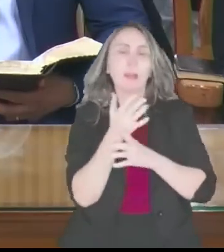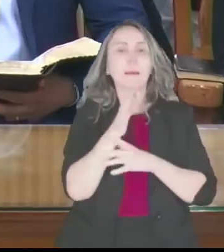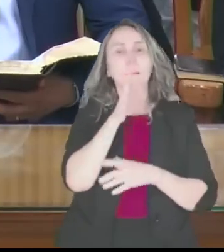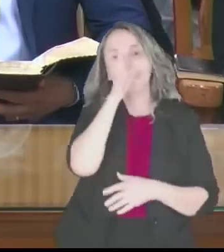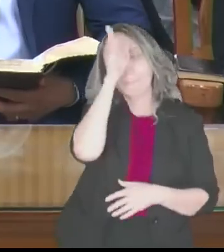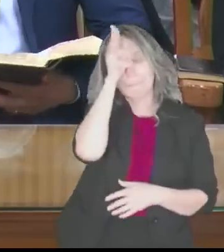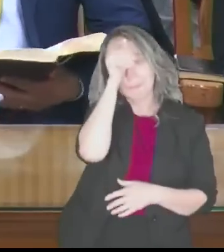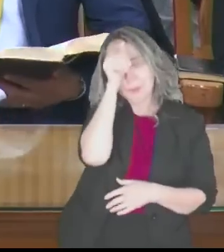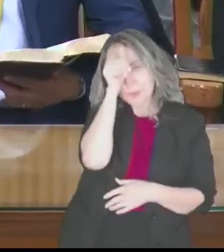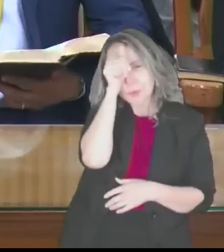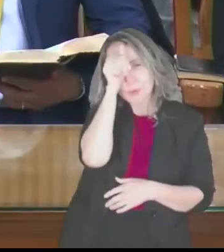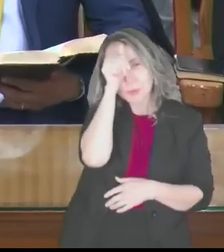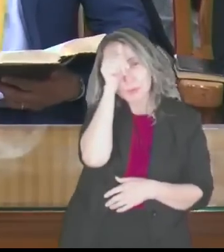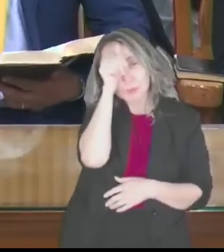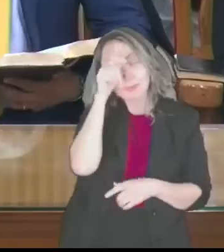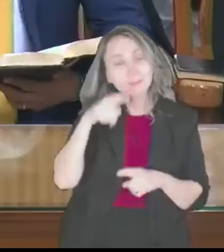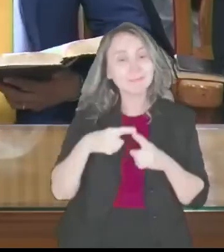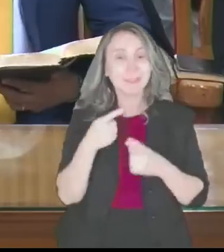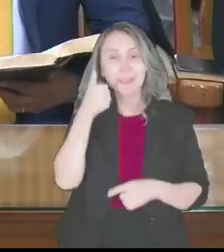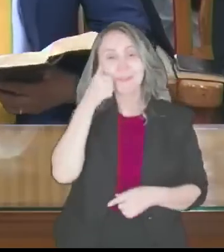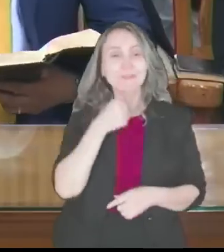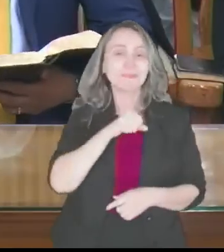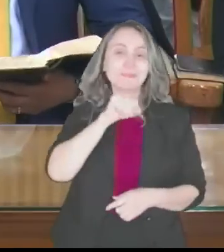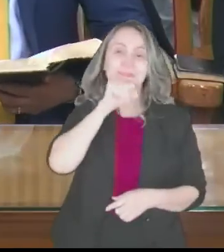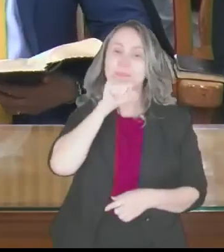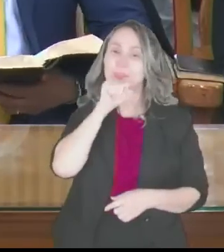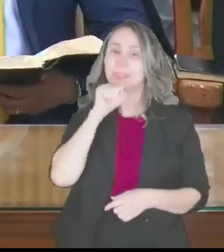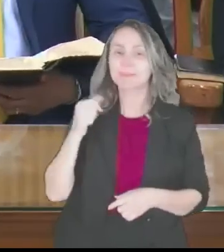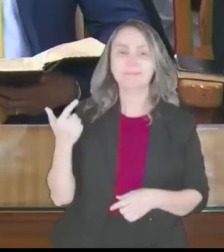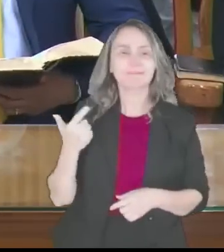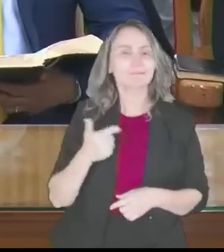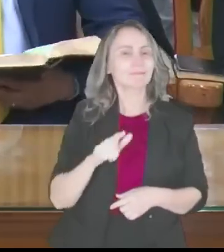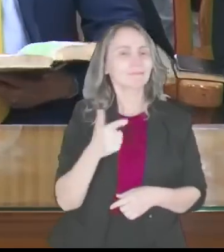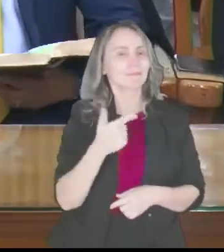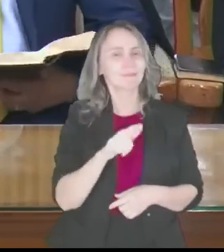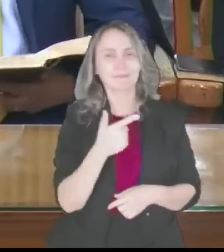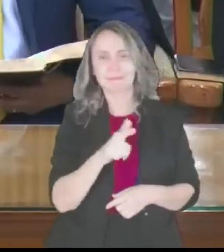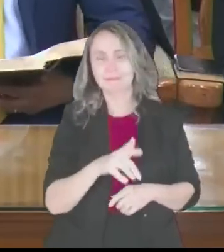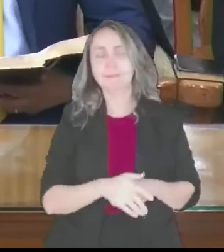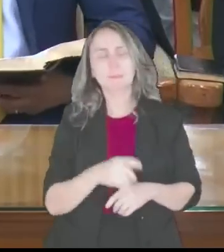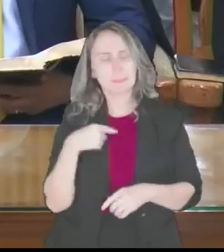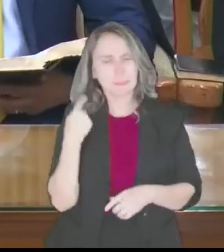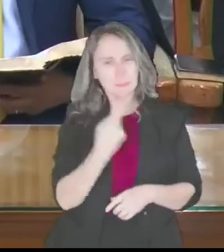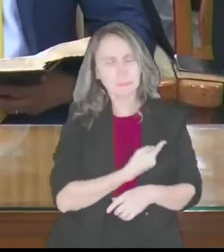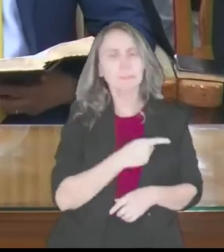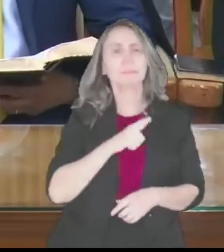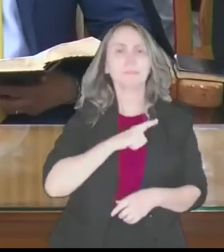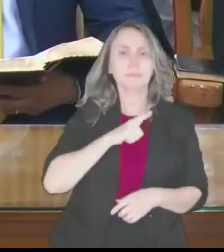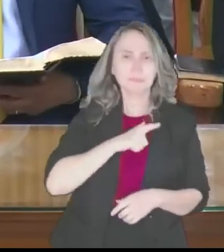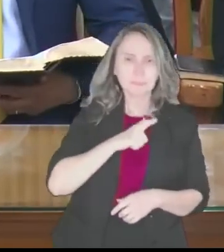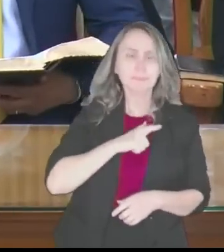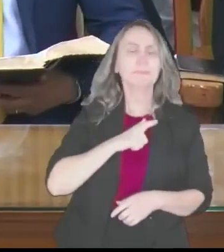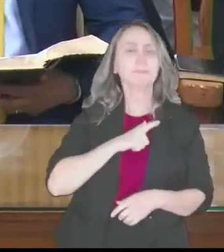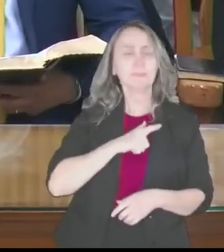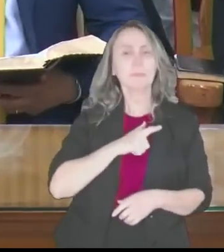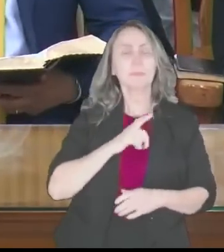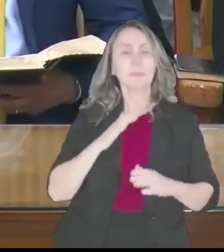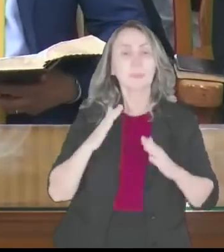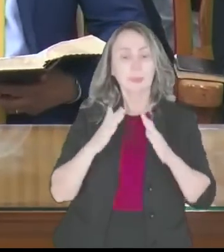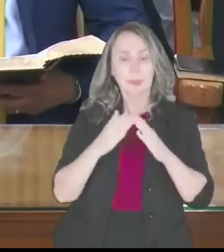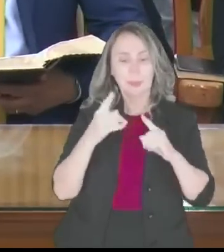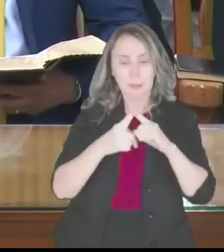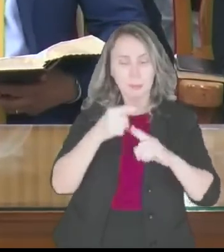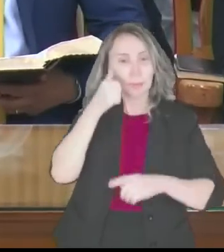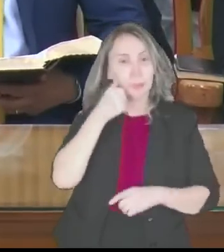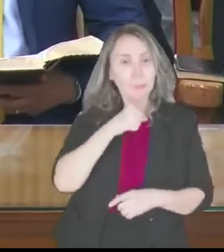nós temos mãe. Temos Deus como pai e temos a igreja como mãe. Quem pode dizer glória para Deus? Nós temos uma